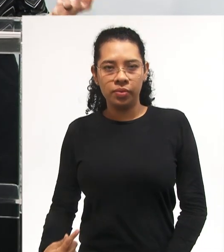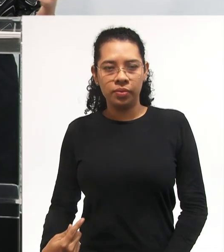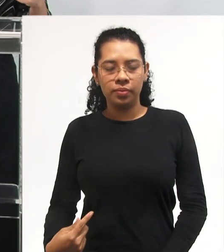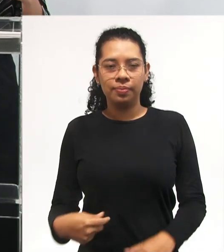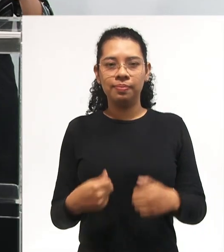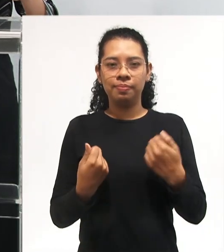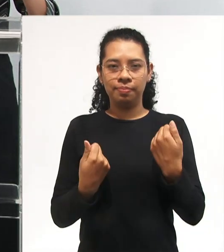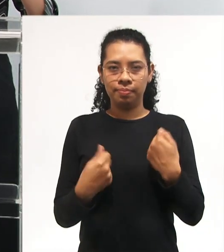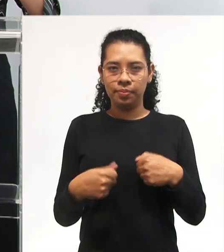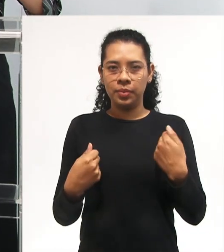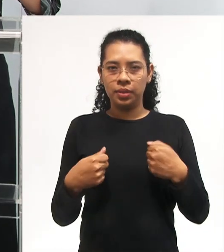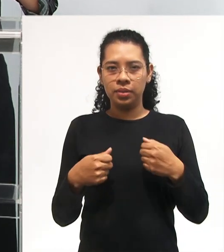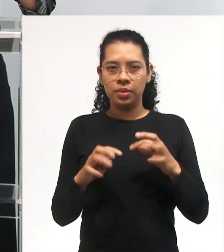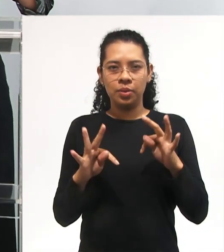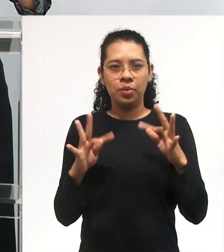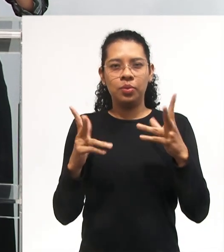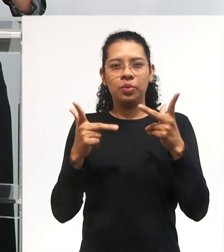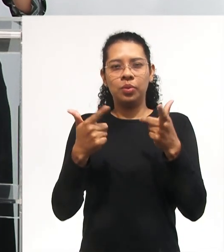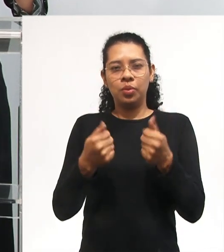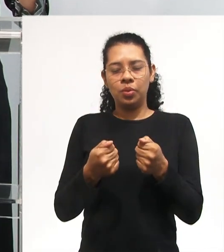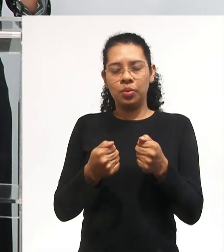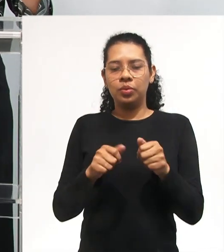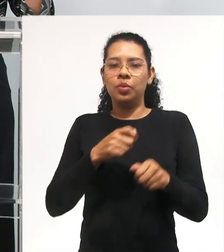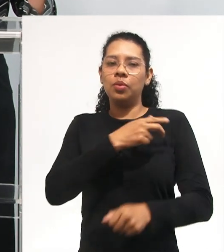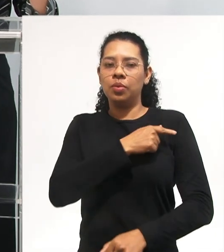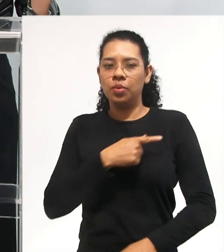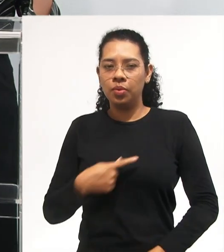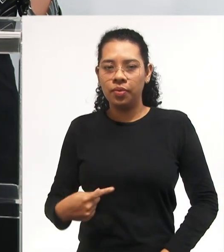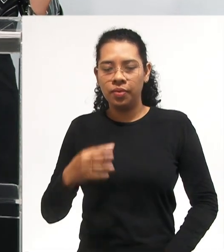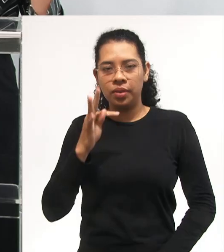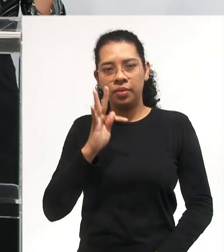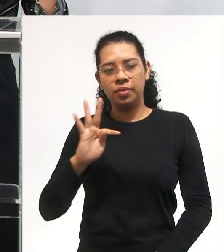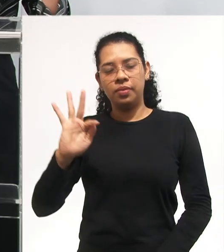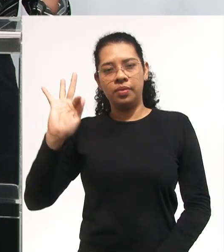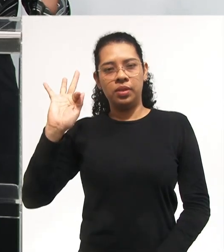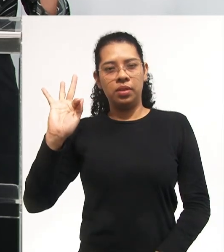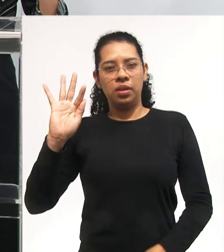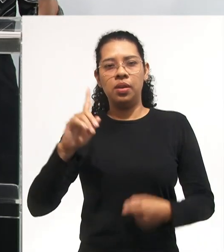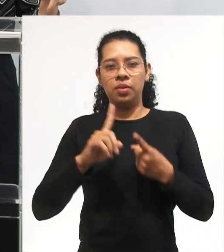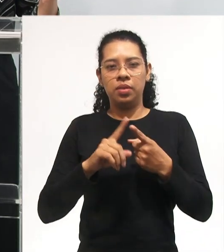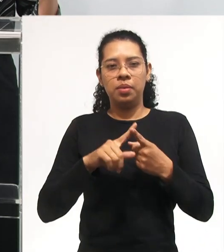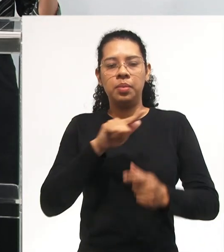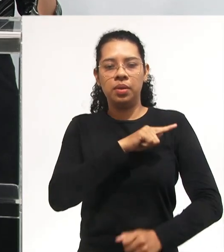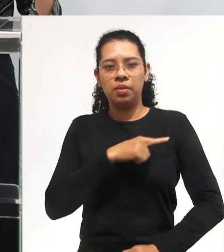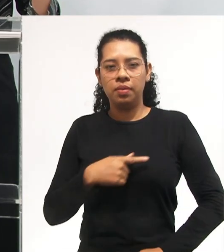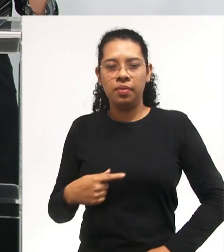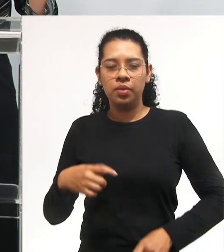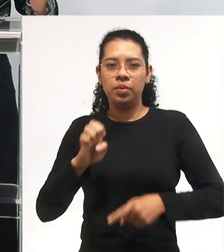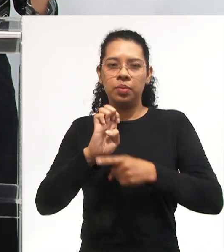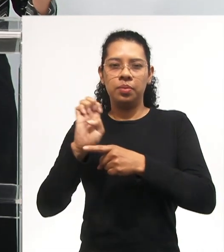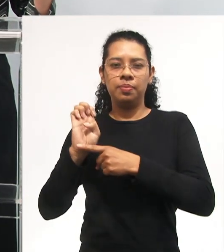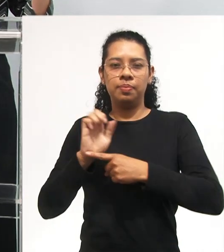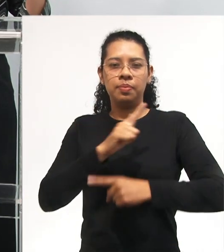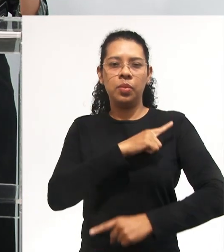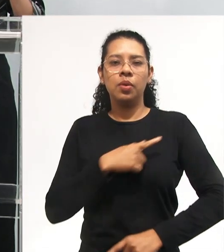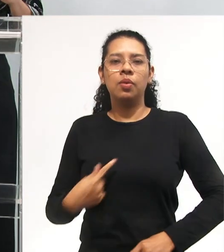governos, né, que a gente trata de governo federal, governo estadual, governo municipal,